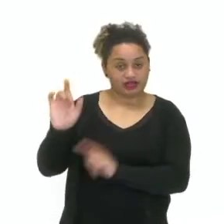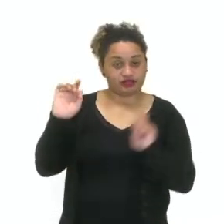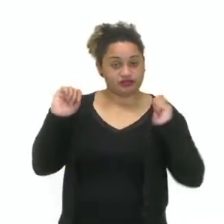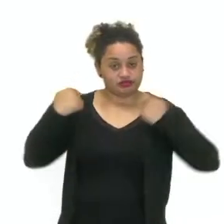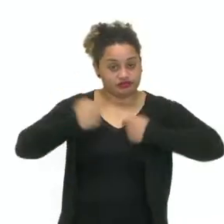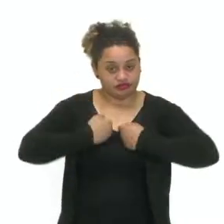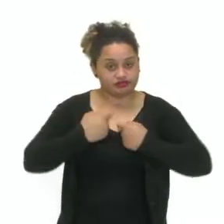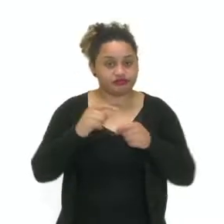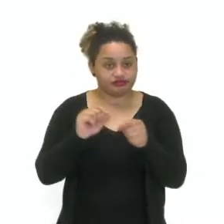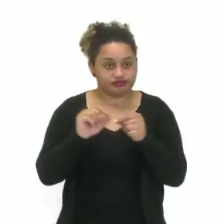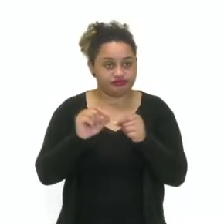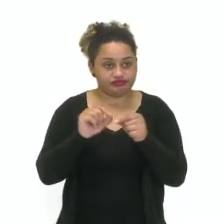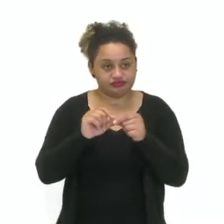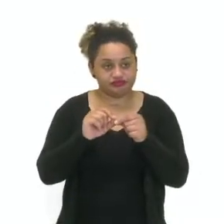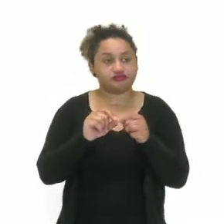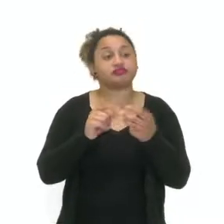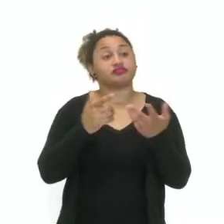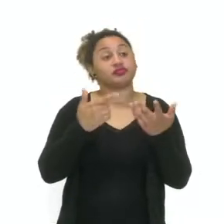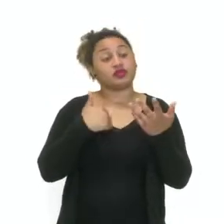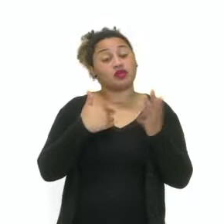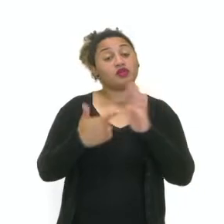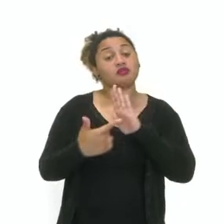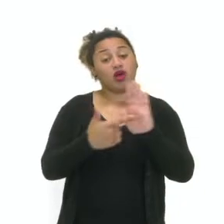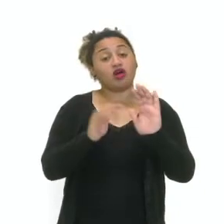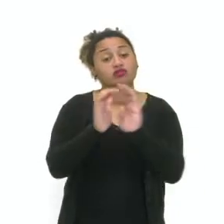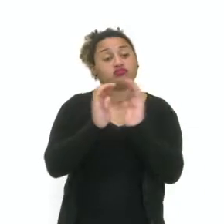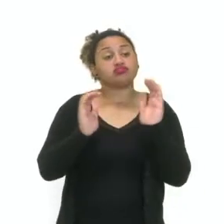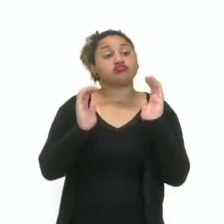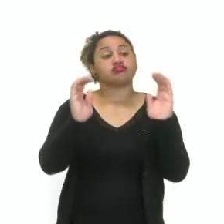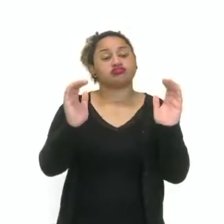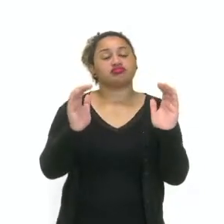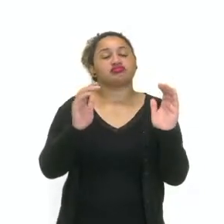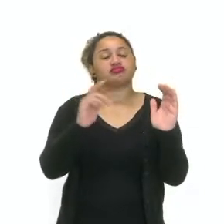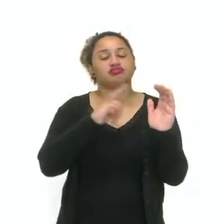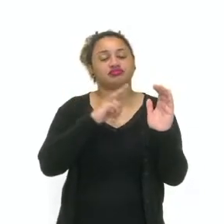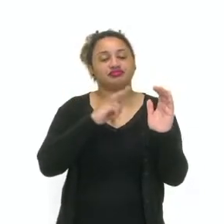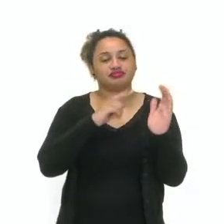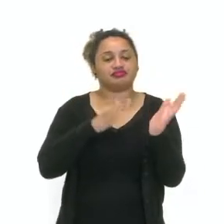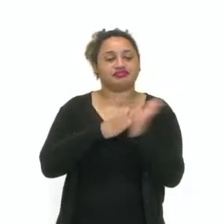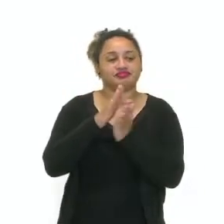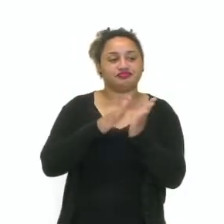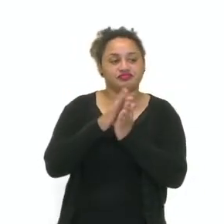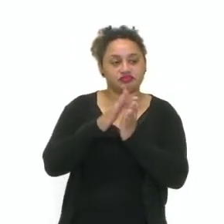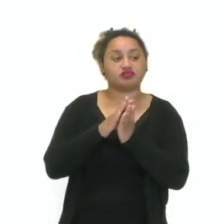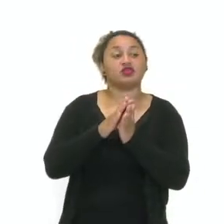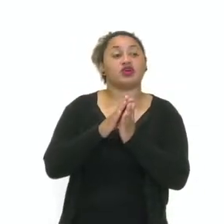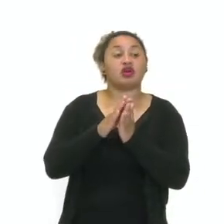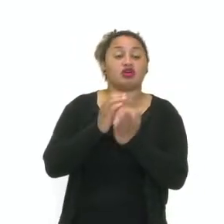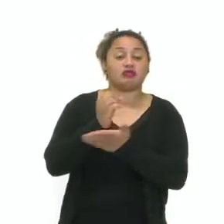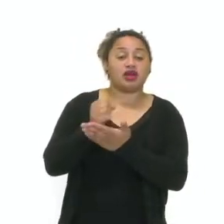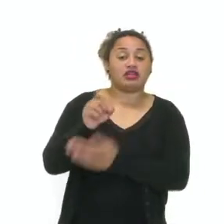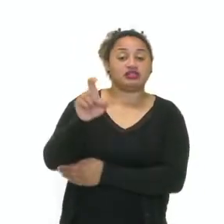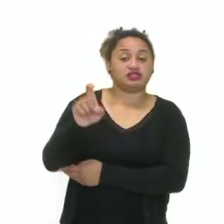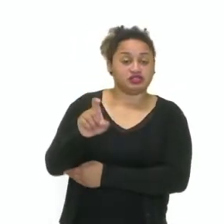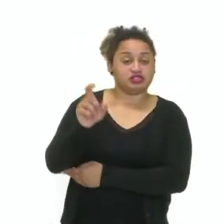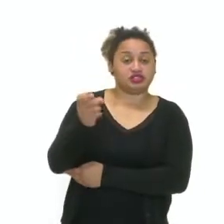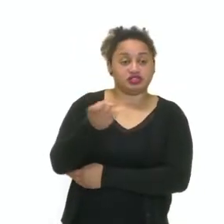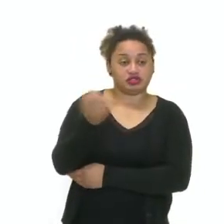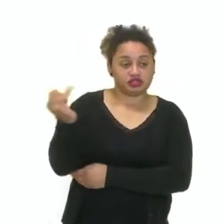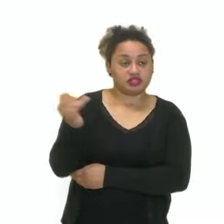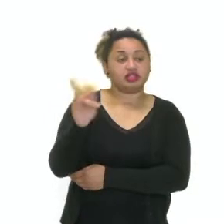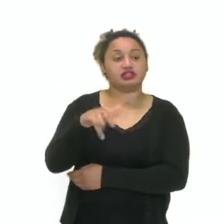unidade produzida. Expresse a função custo em função de X unidades